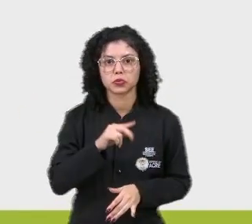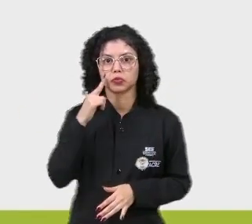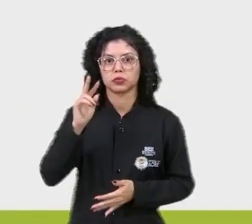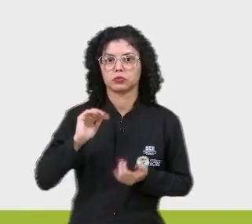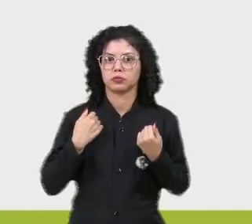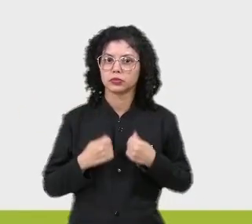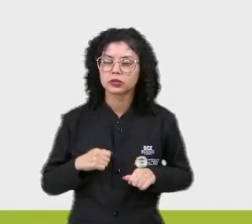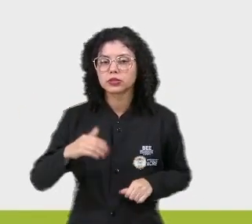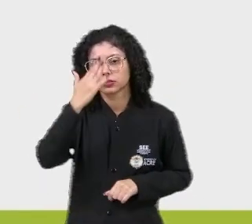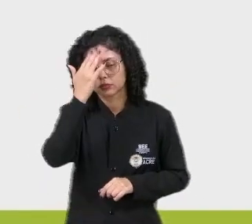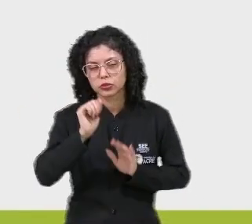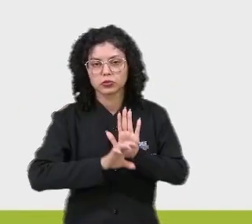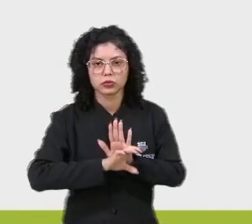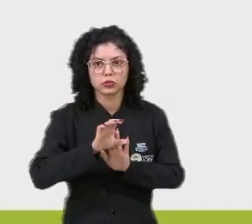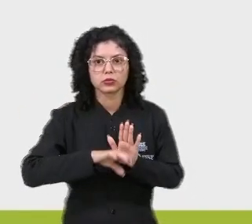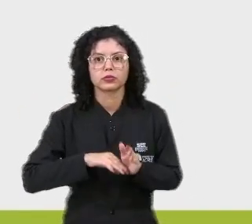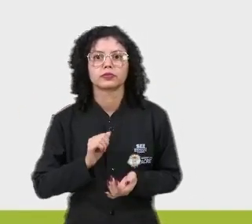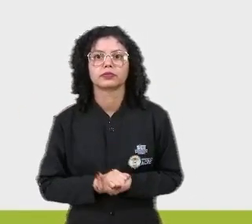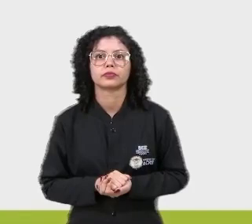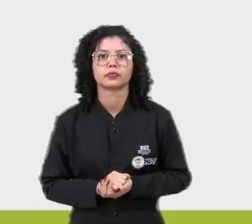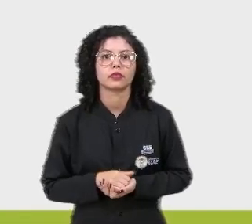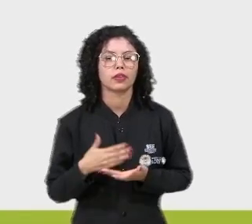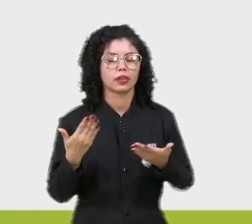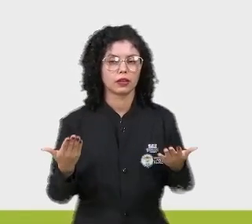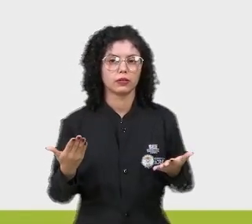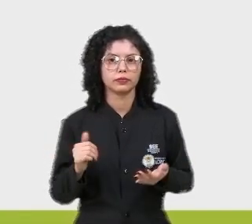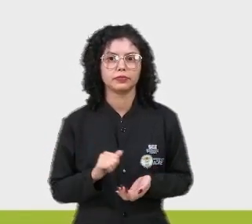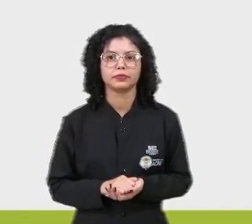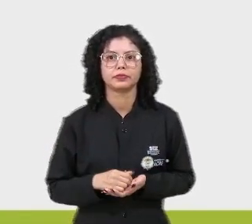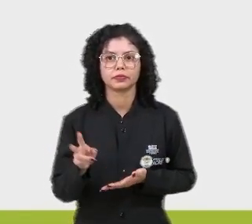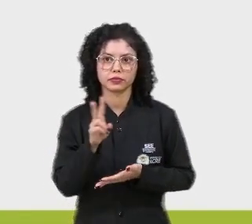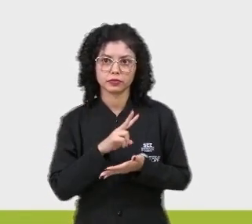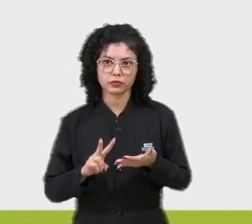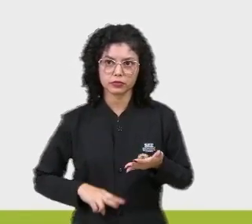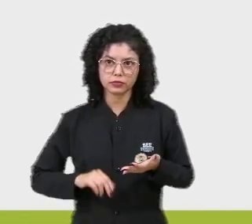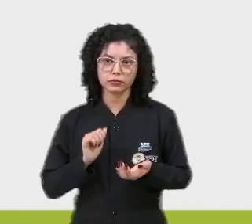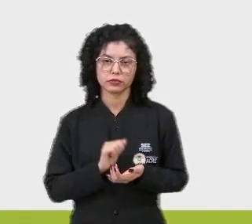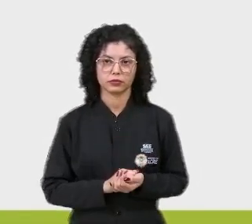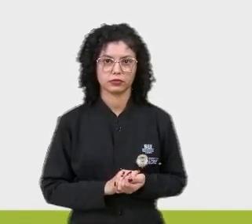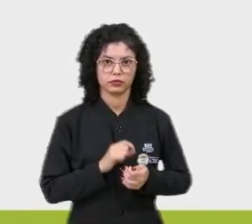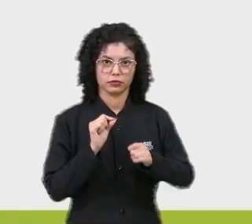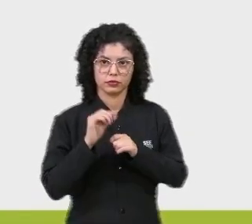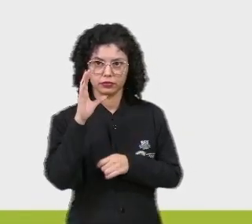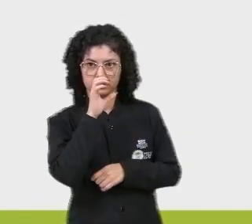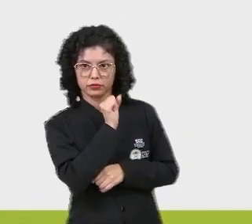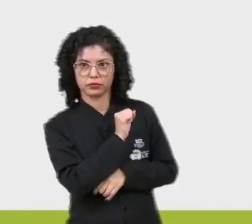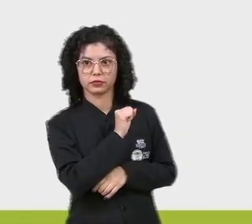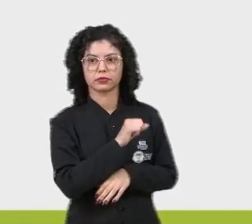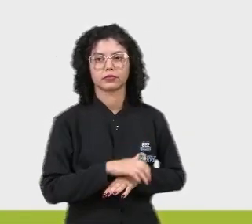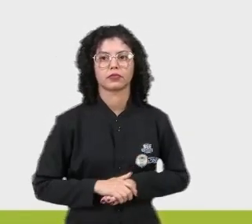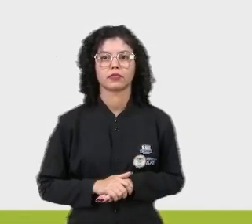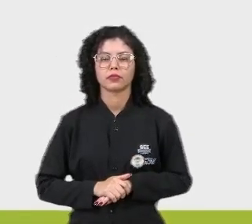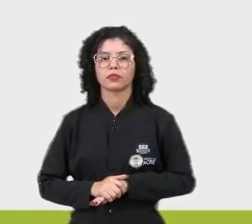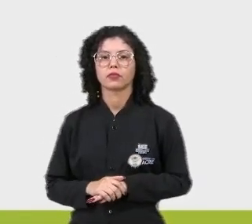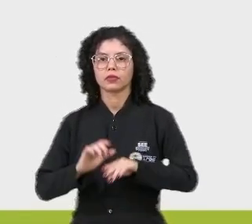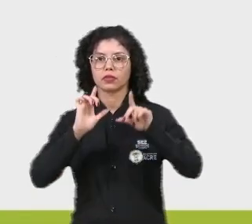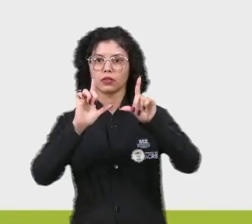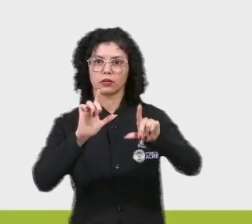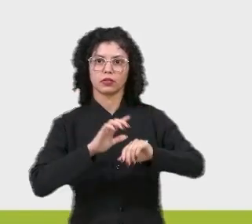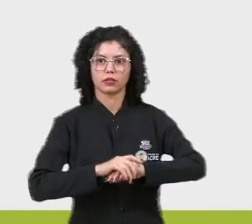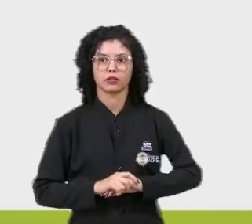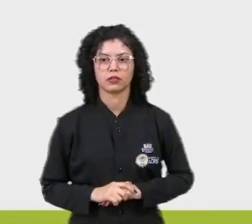a algo que você conhece é justamente essa leitura que eu fiz aí rápida da da charge